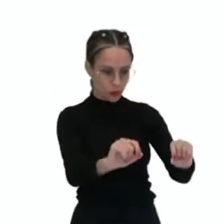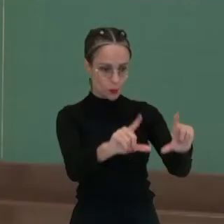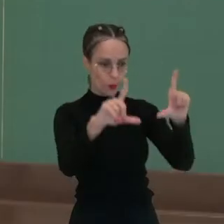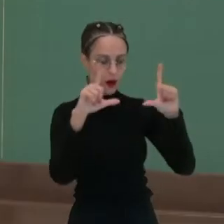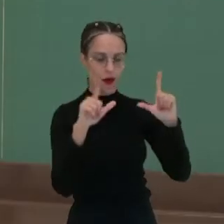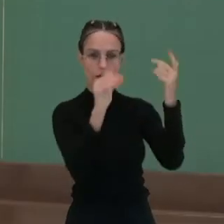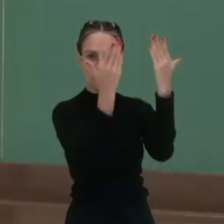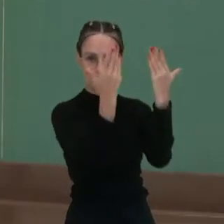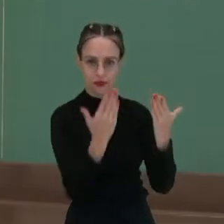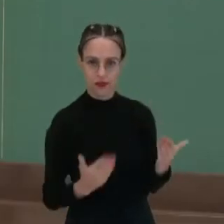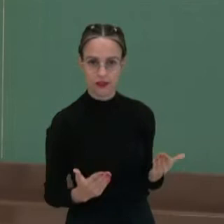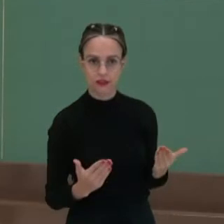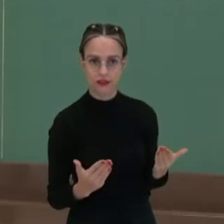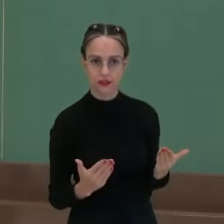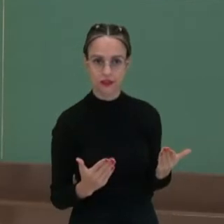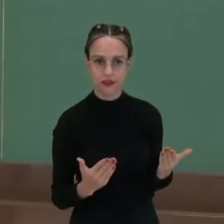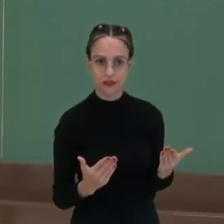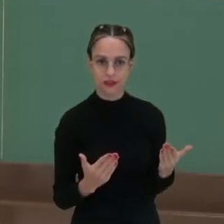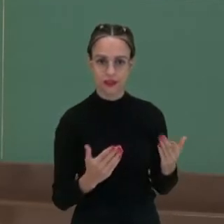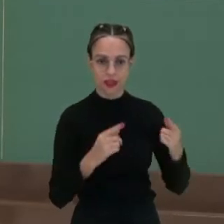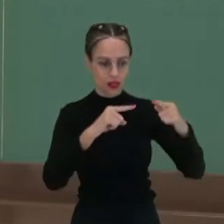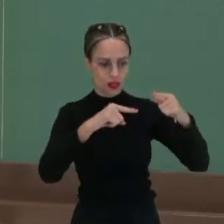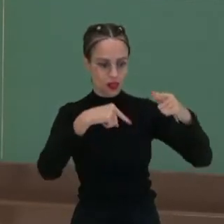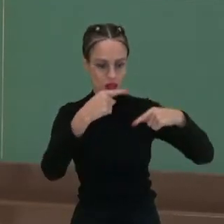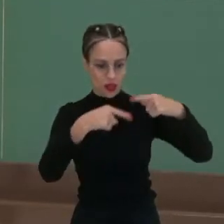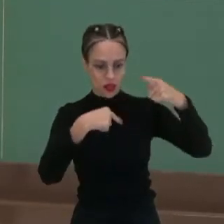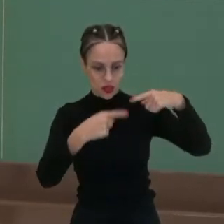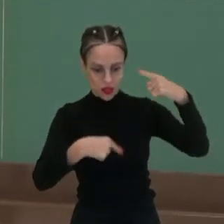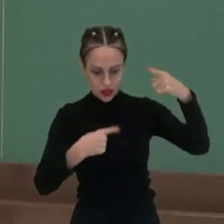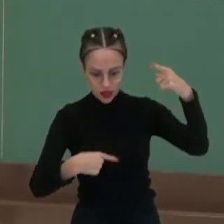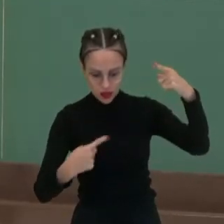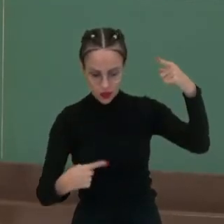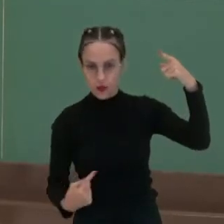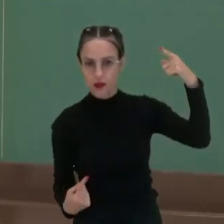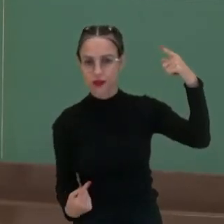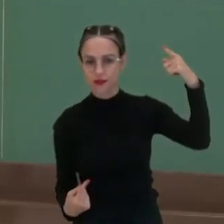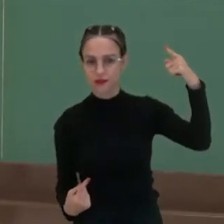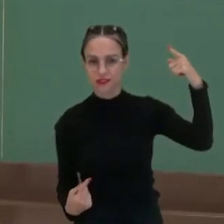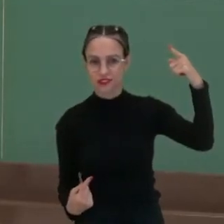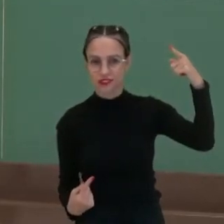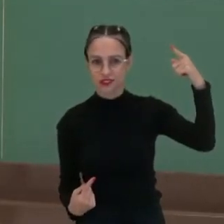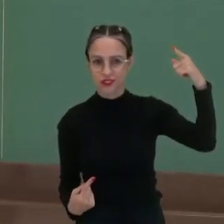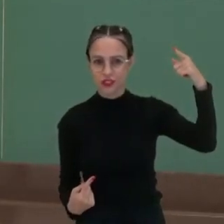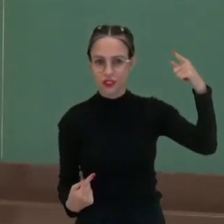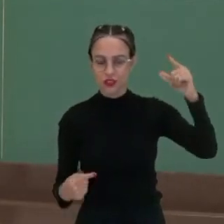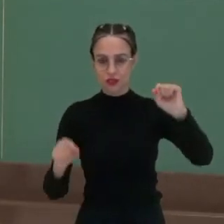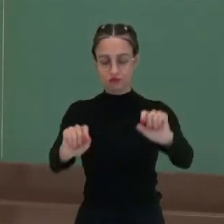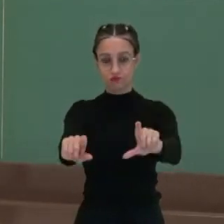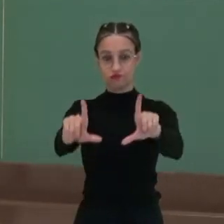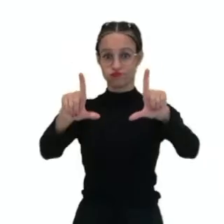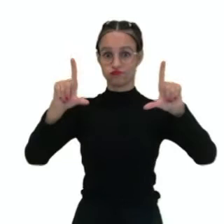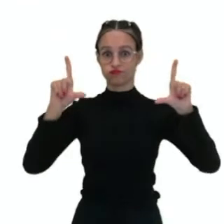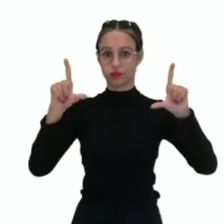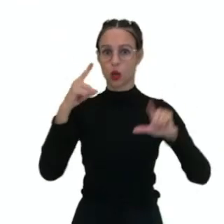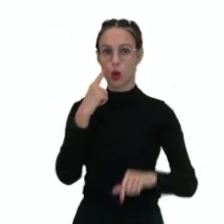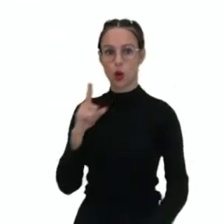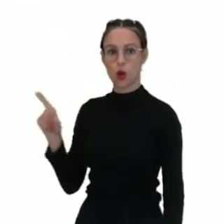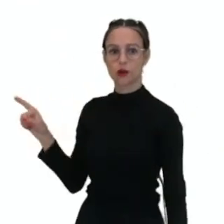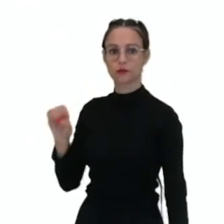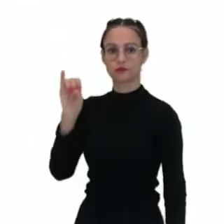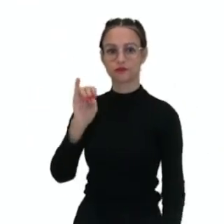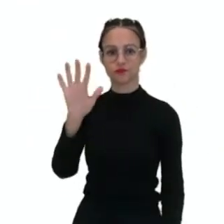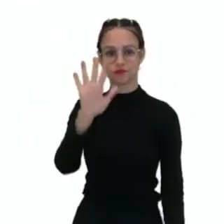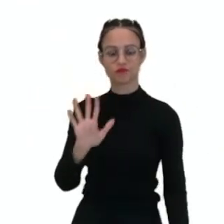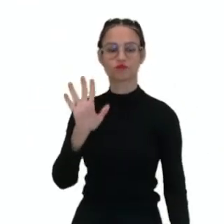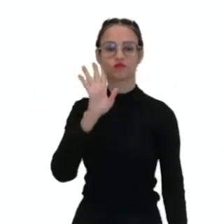Então, ele está sendo, ó, desenrolado, este DNA. E aqui uma imagem aumentada para vocês. Olha aqui que